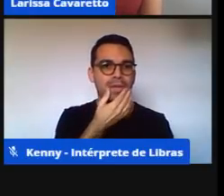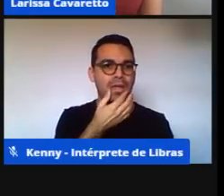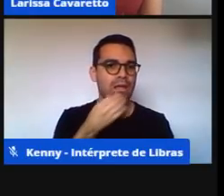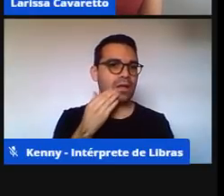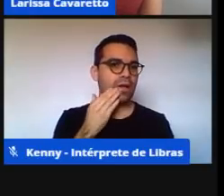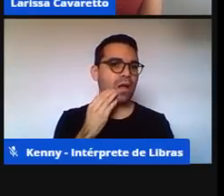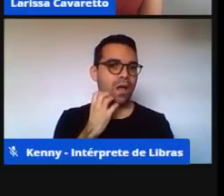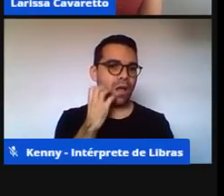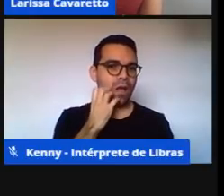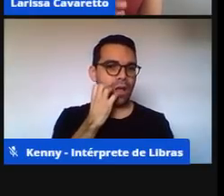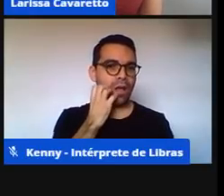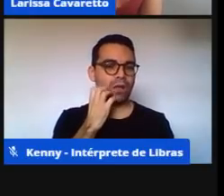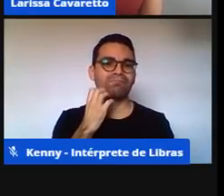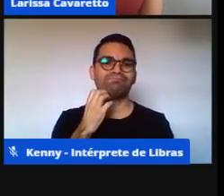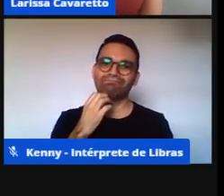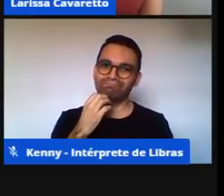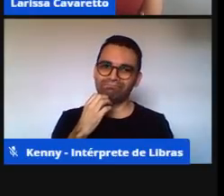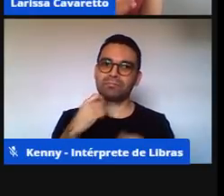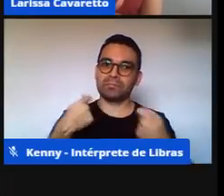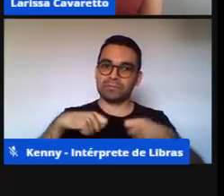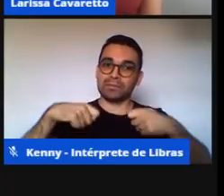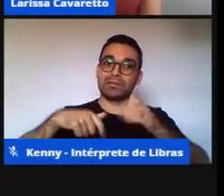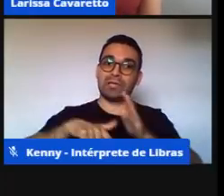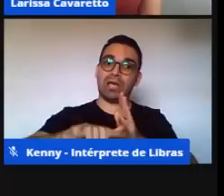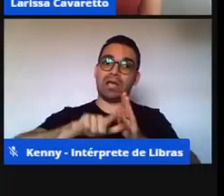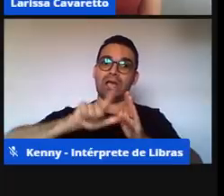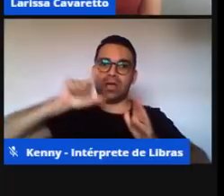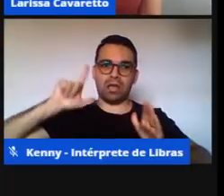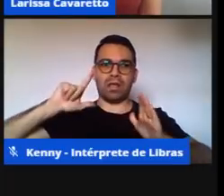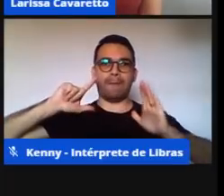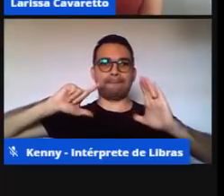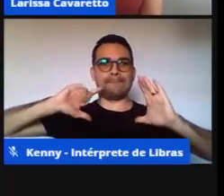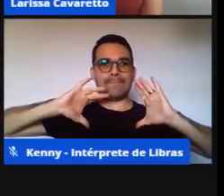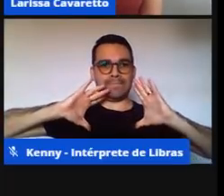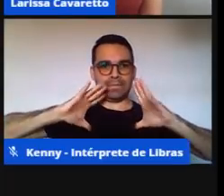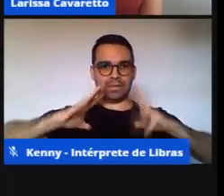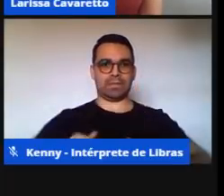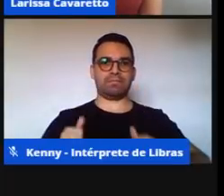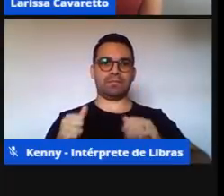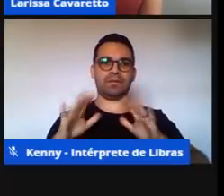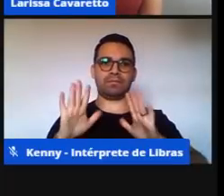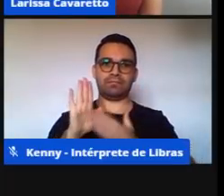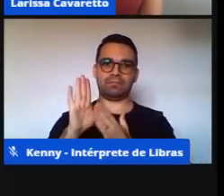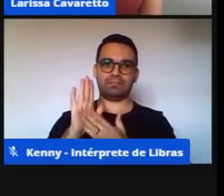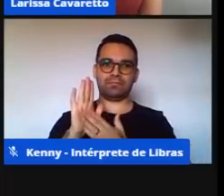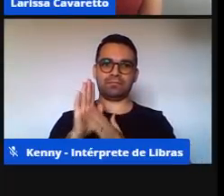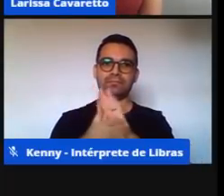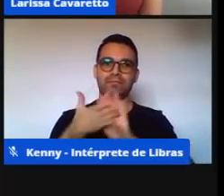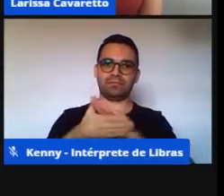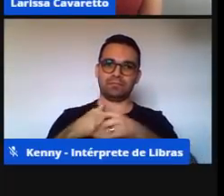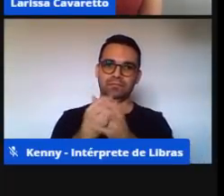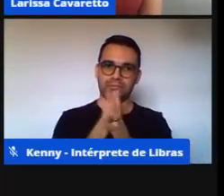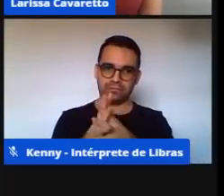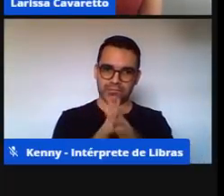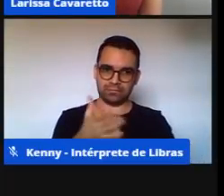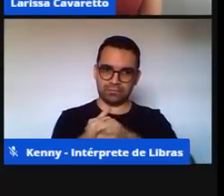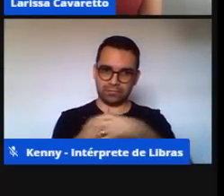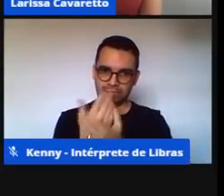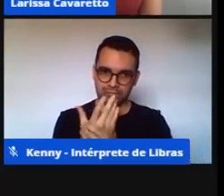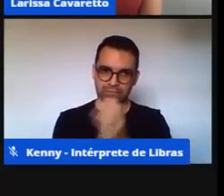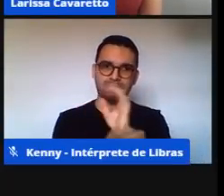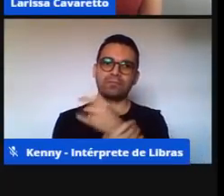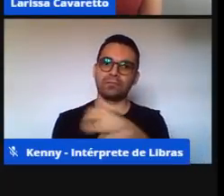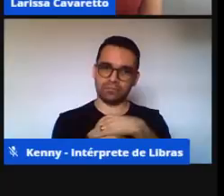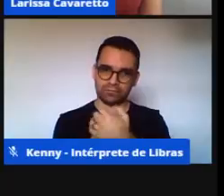mas antes de fazer isso, você precisa estar com as mãos limpas, porque você pode estar levando o vírus, se você estiver com a mão contaminada, para o seu